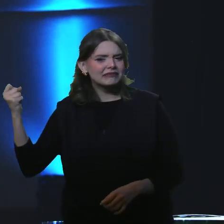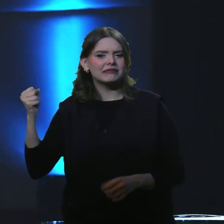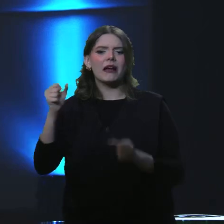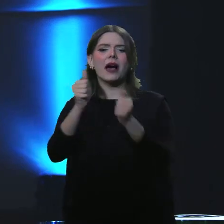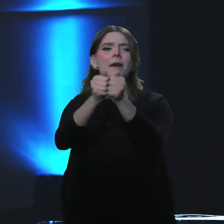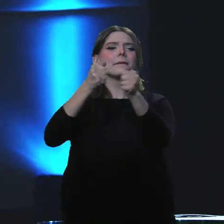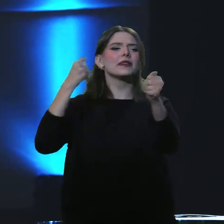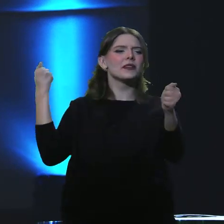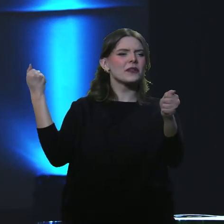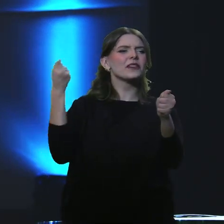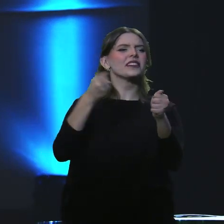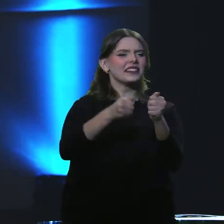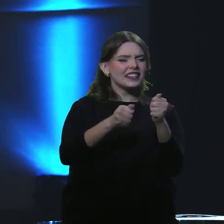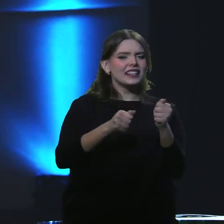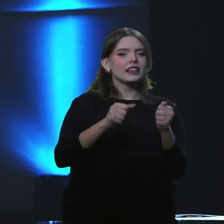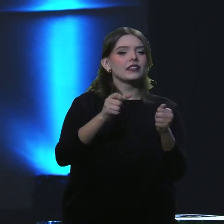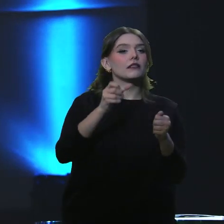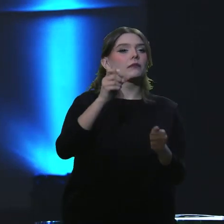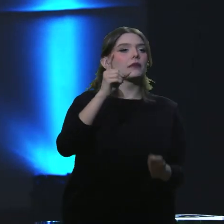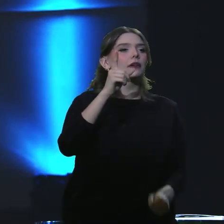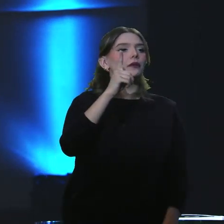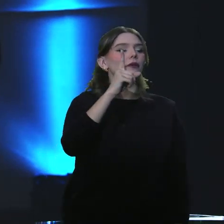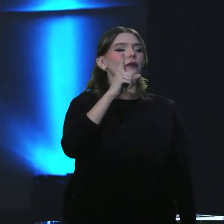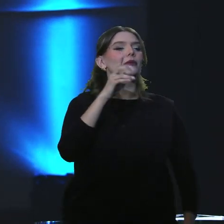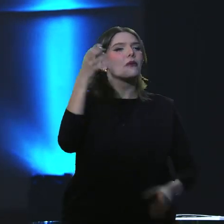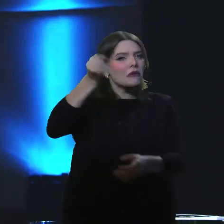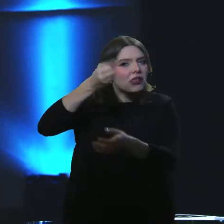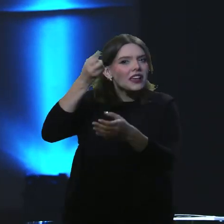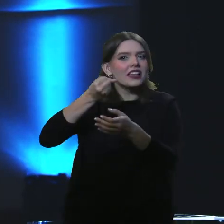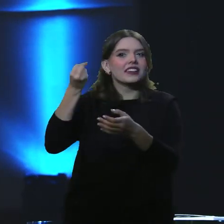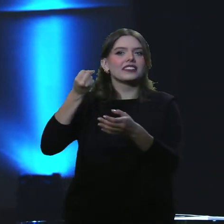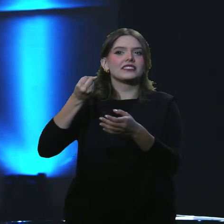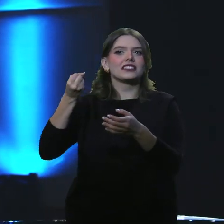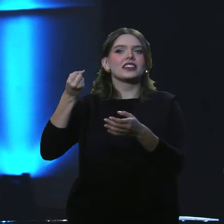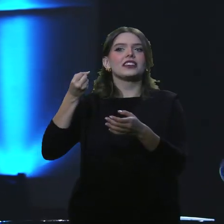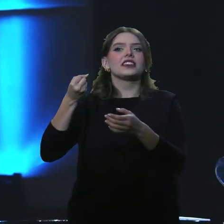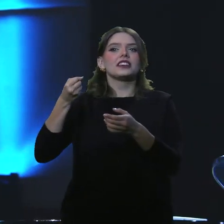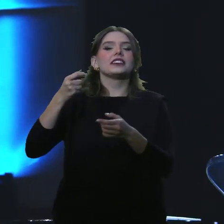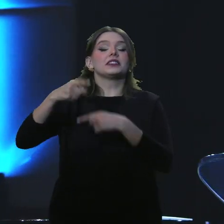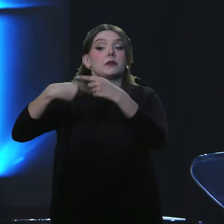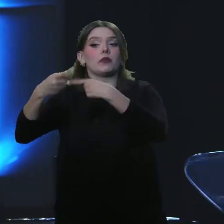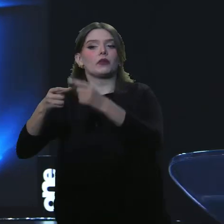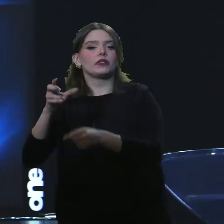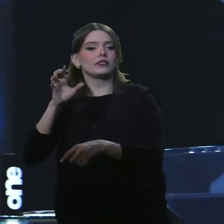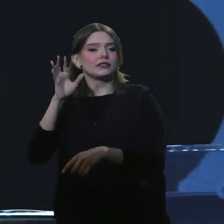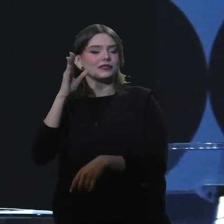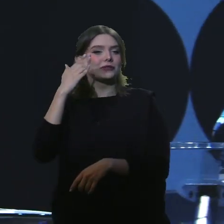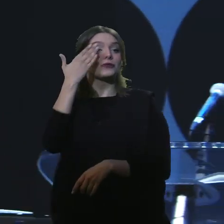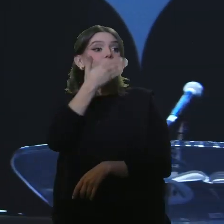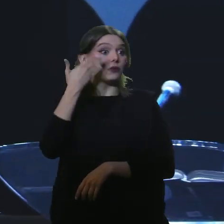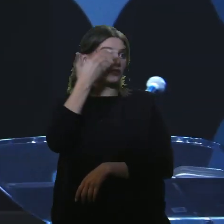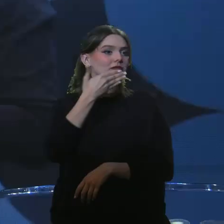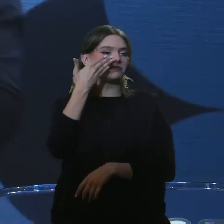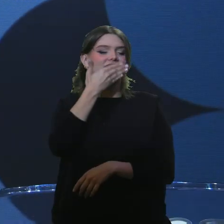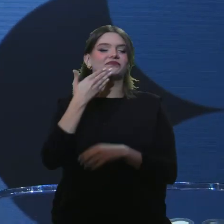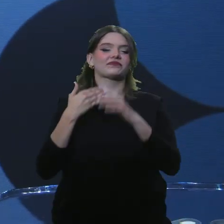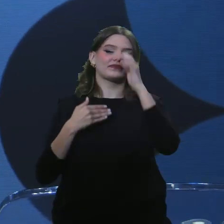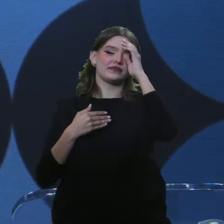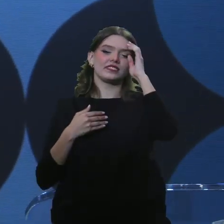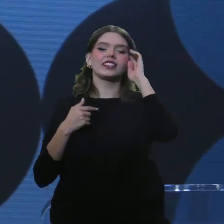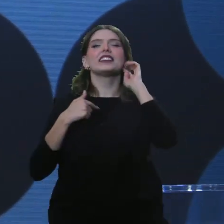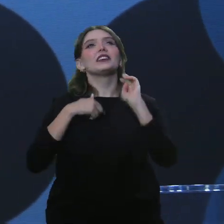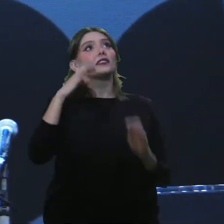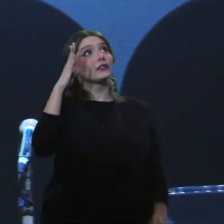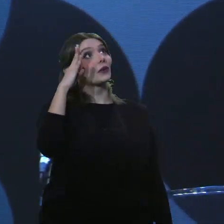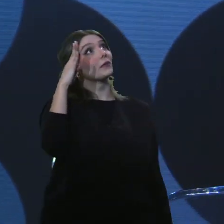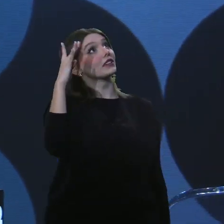geladeira. Falei, pegou o leite. O outro armário abrindo, pegou o Nescau. Falei, opa, os ingredientes devem estar em cima da mesa. Comecei a imaginar